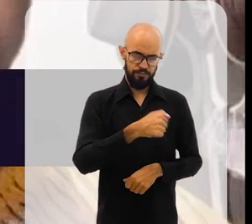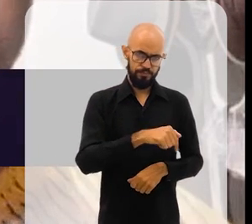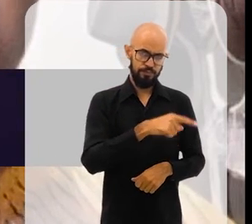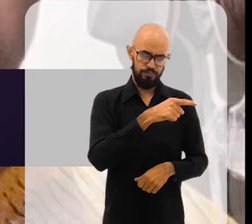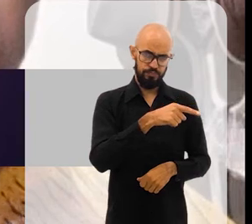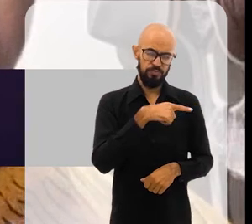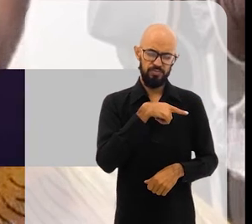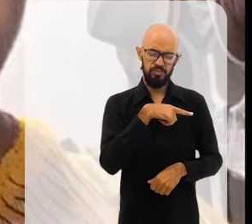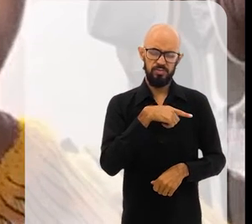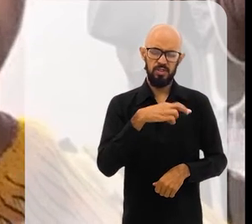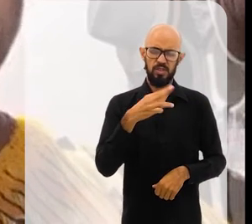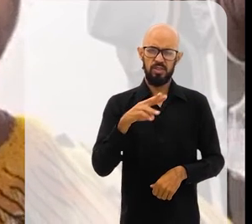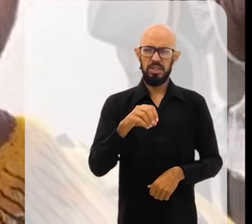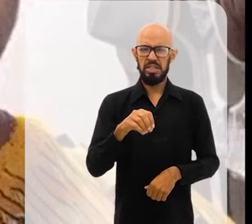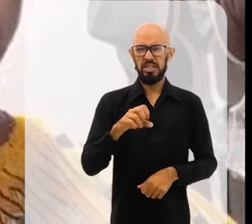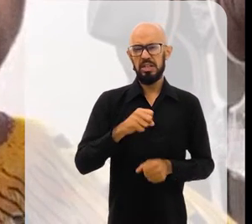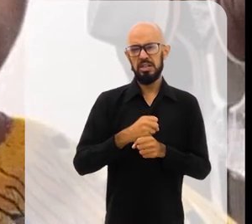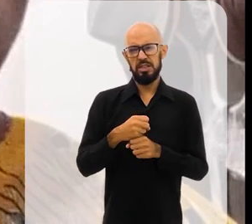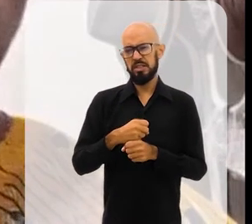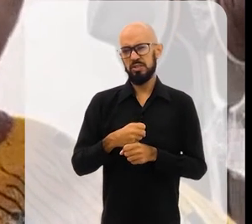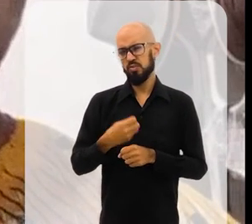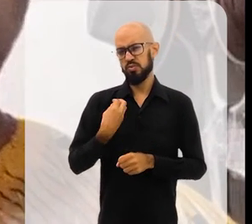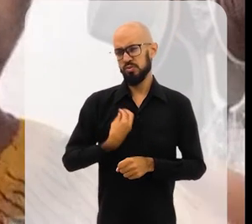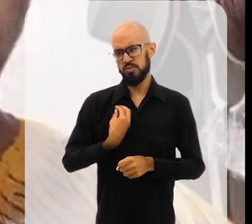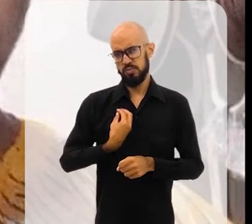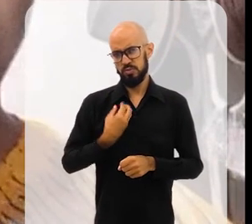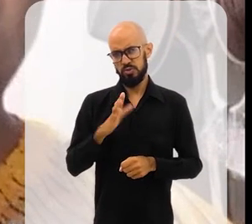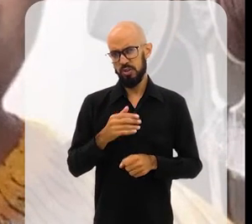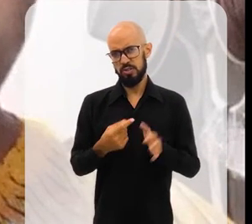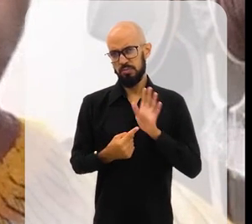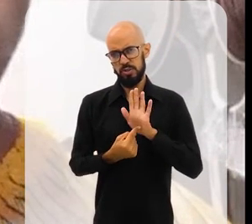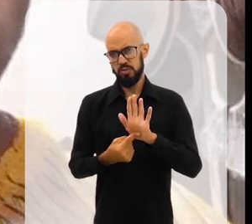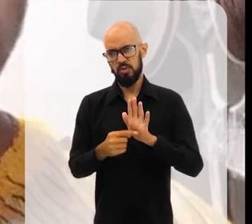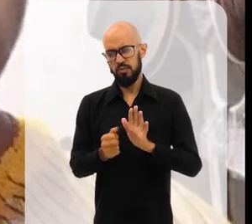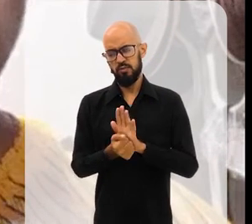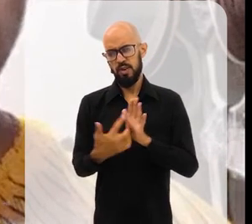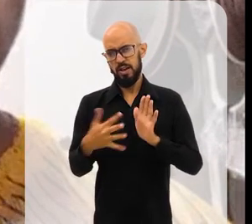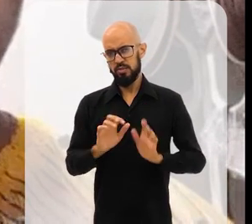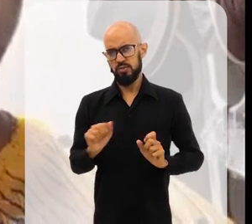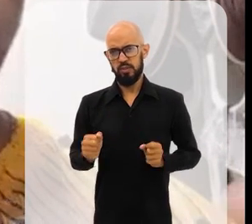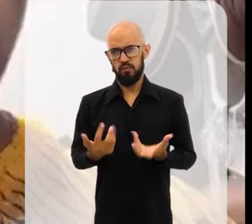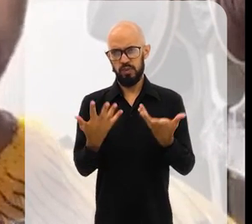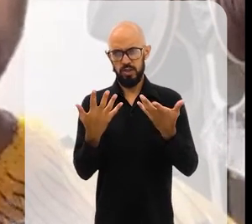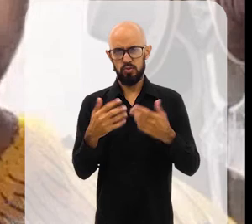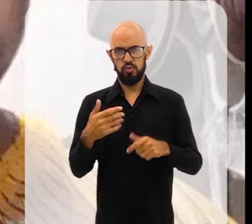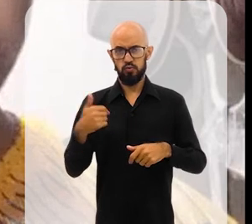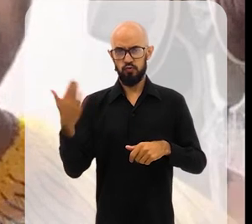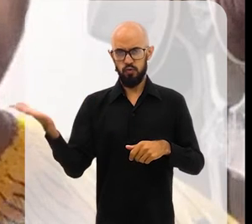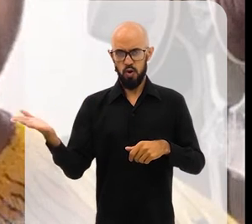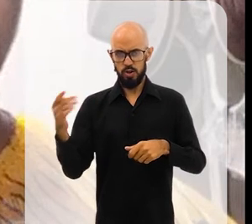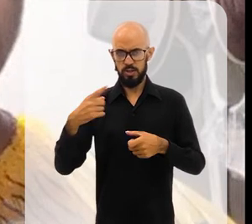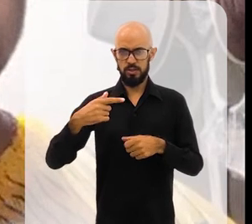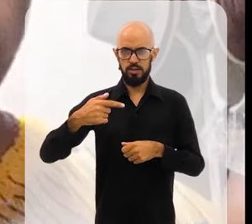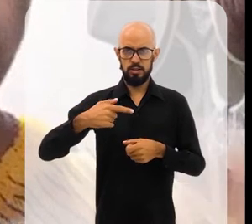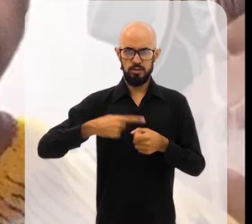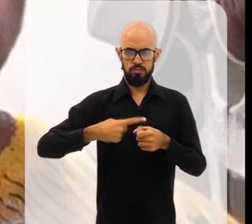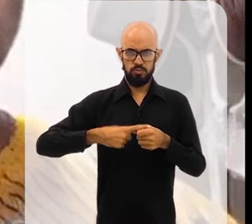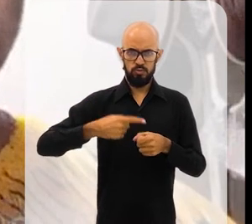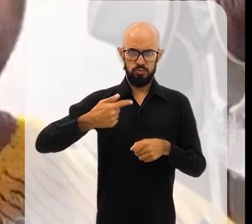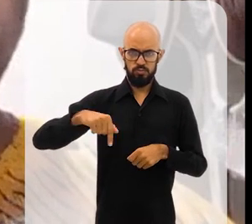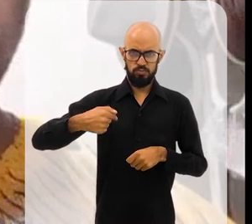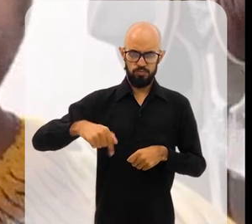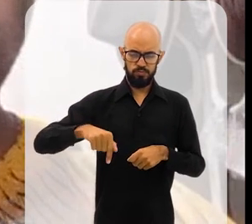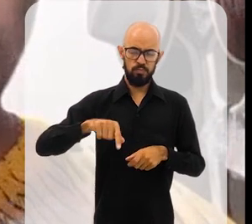30 e poucos anos de existência, já se apresentou em inúmeros eventos e atividades fora de Queimados, fora da